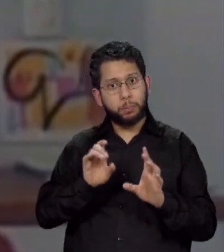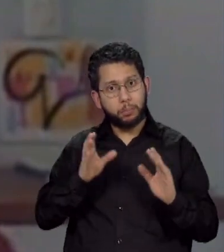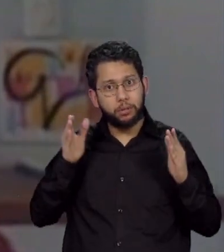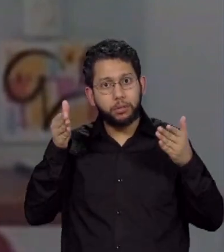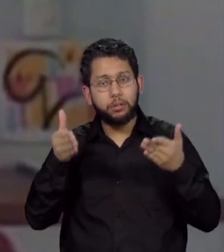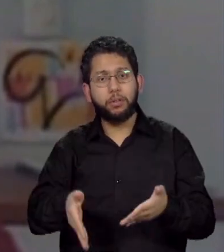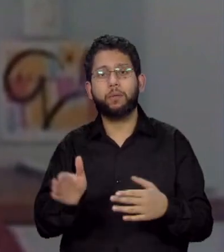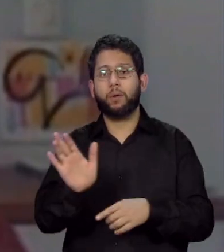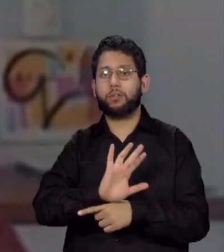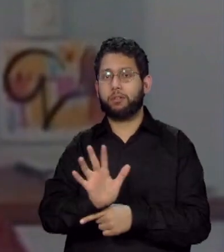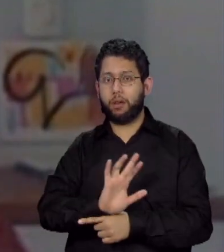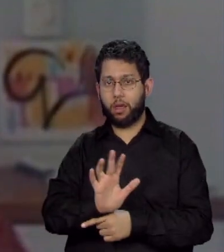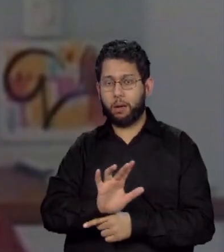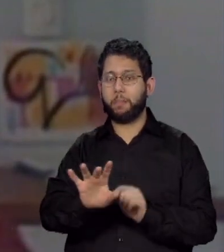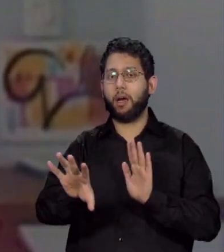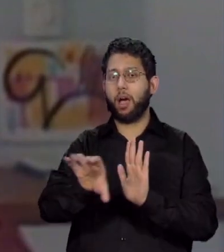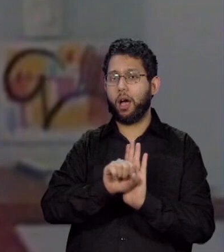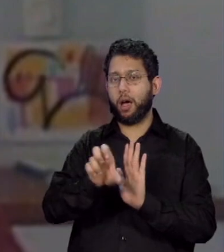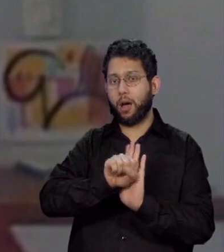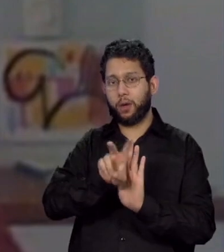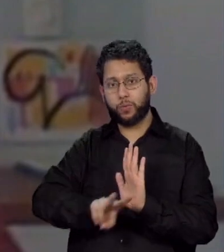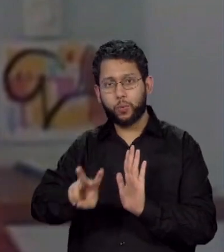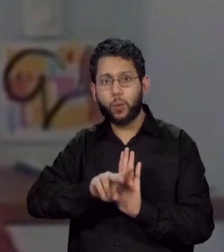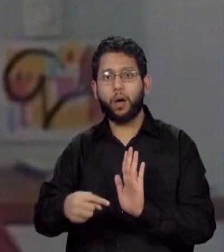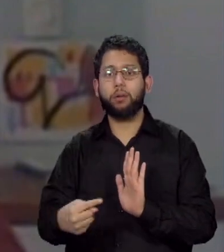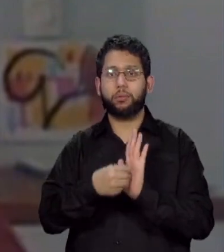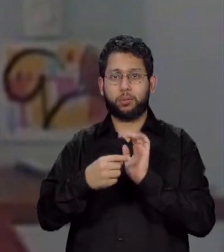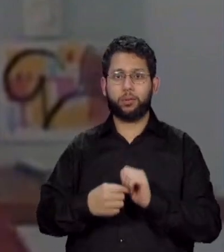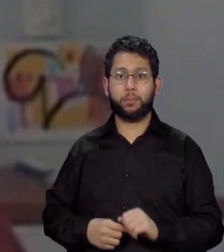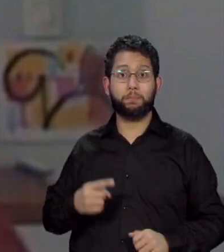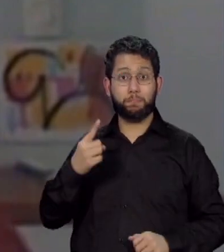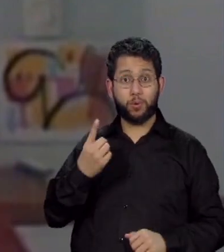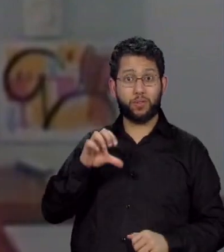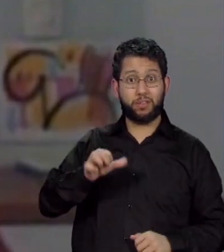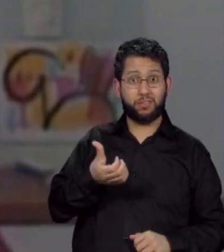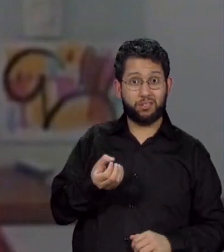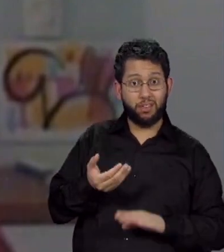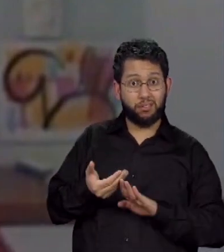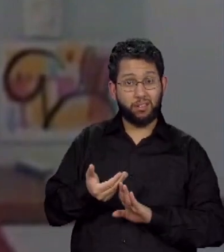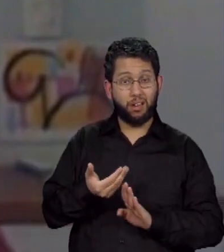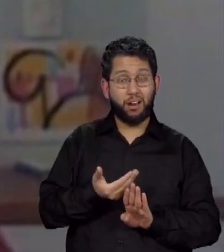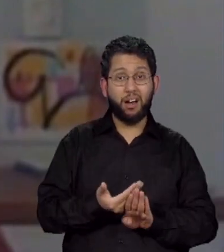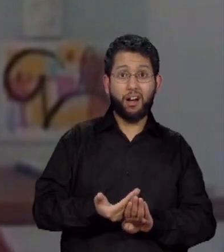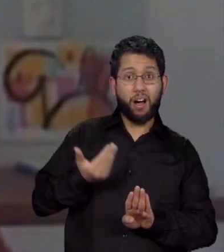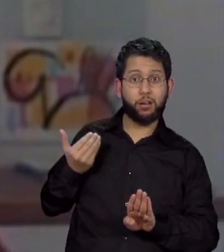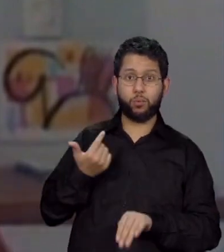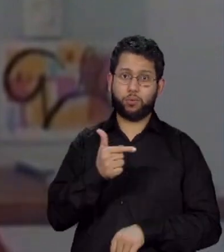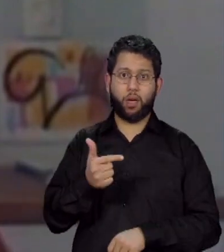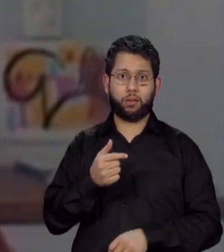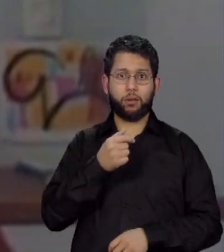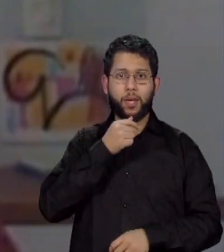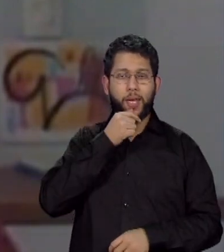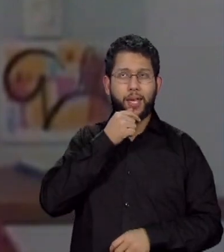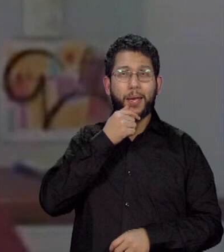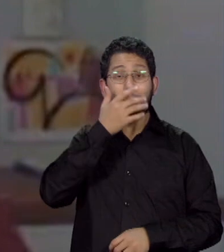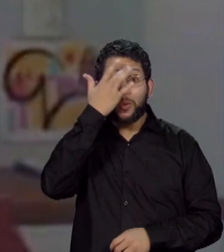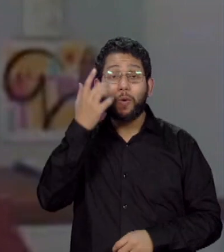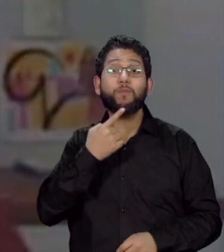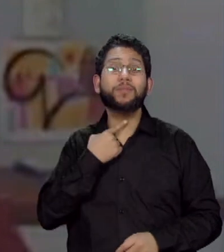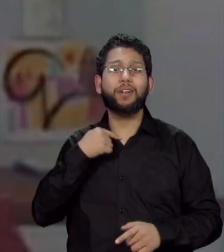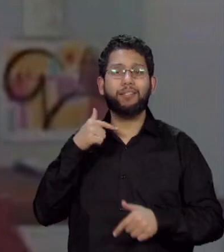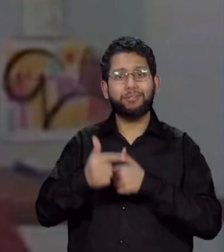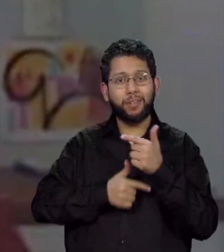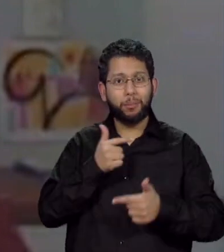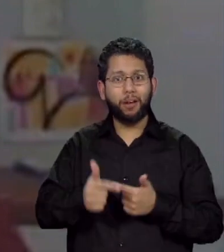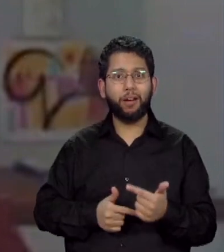e audiovisual. Até a década de 60 não existiam esses cursos, então quem queria trabalhar nessas áreas